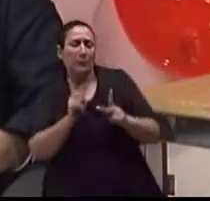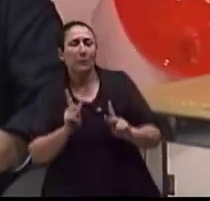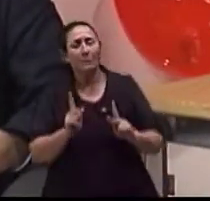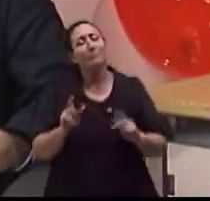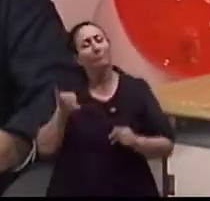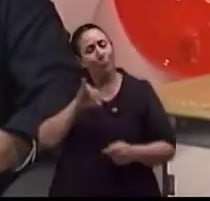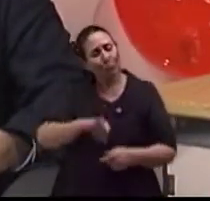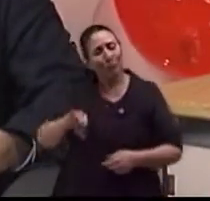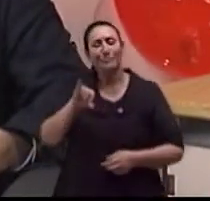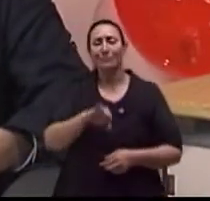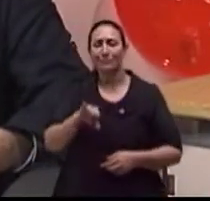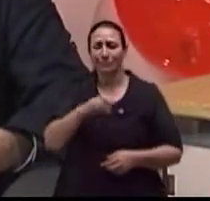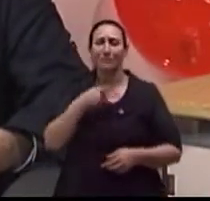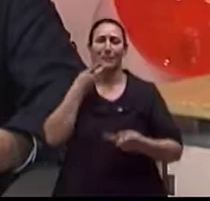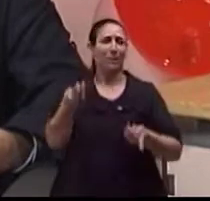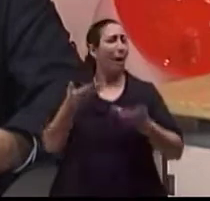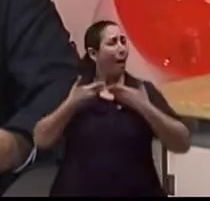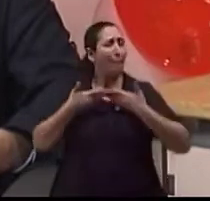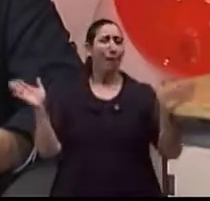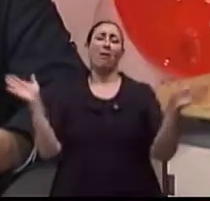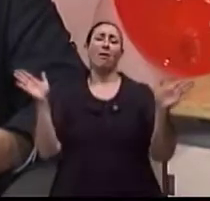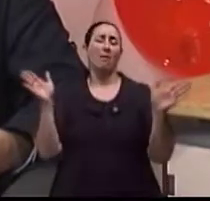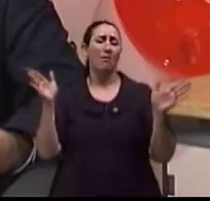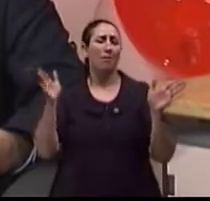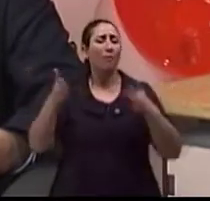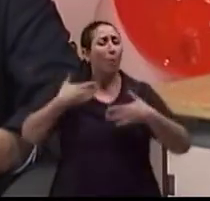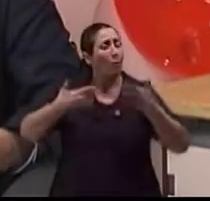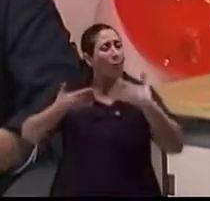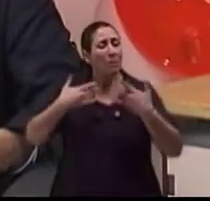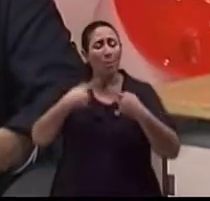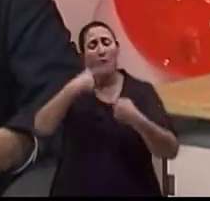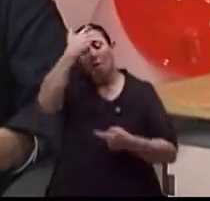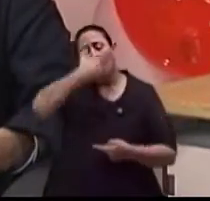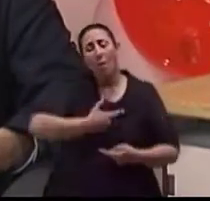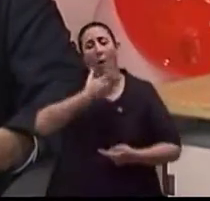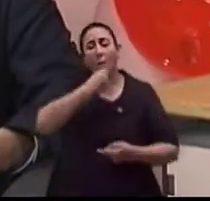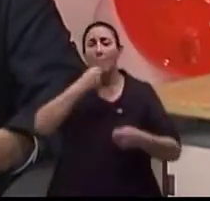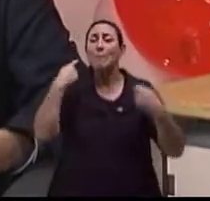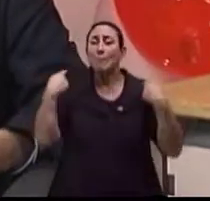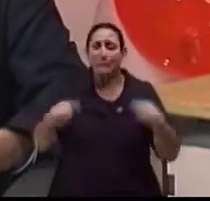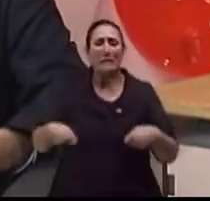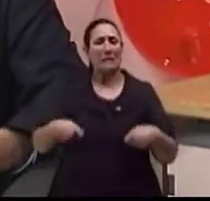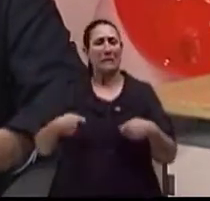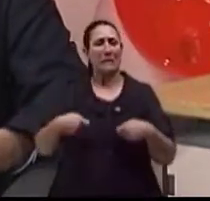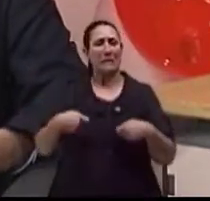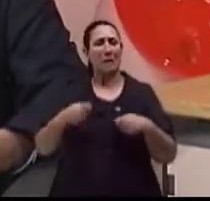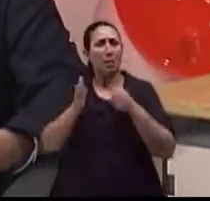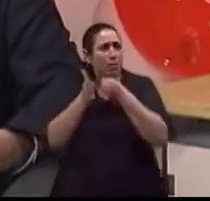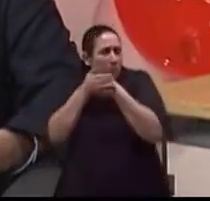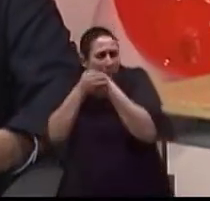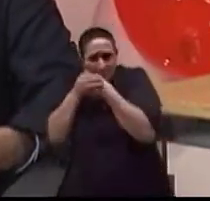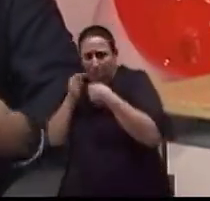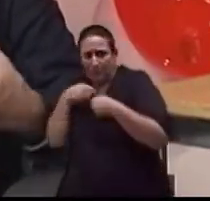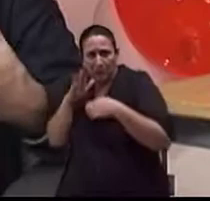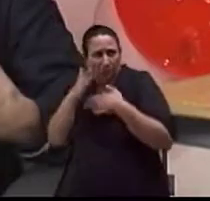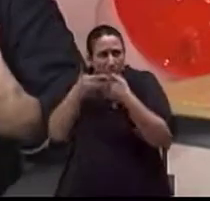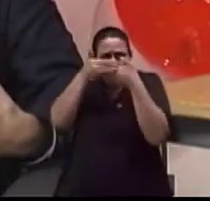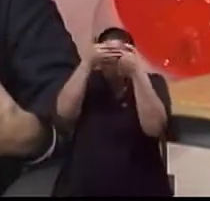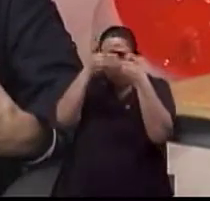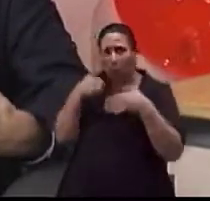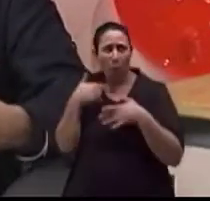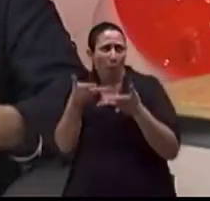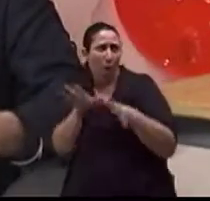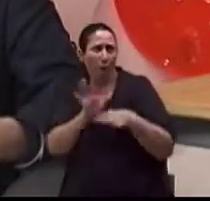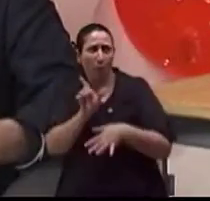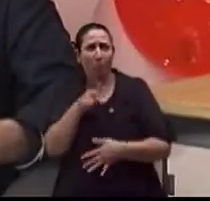na televisão mas é um assunto Tabu para o próprio homem então acho que ele é que tem que sair descer saída